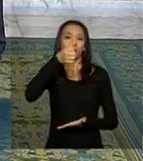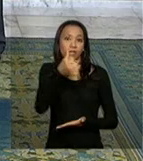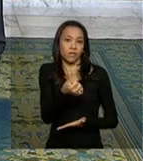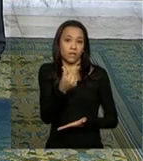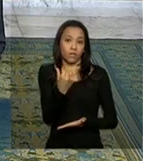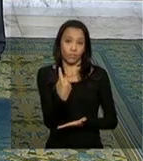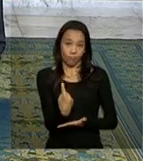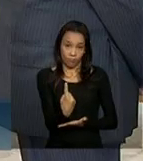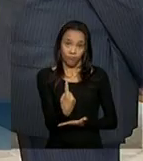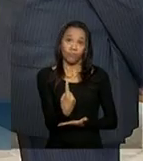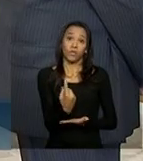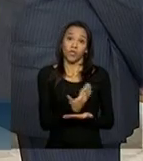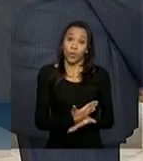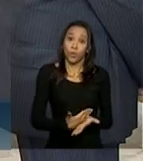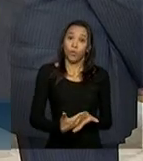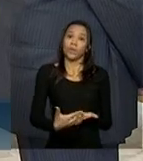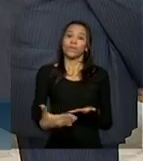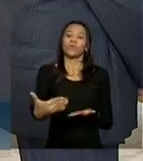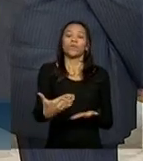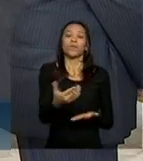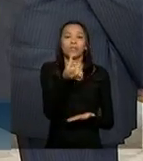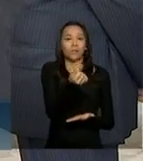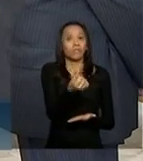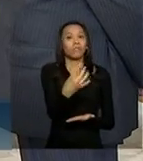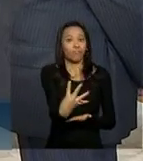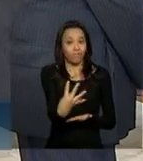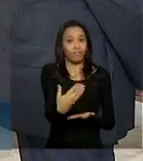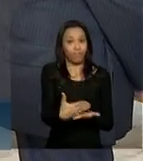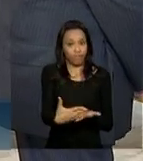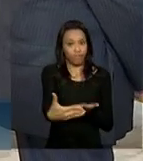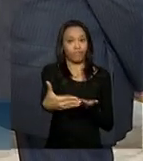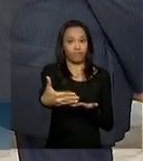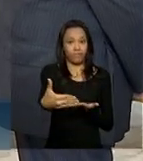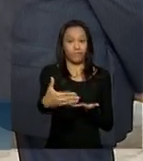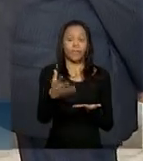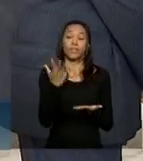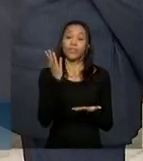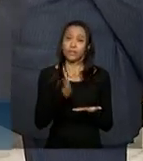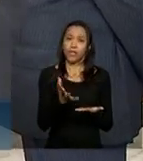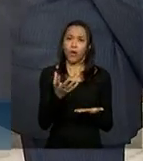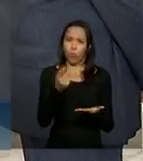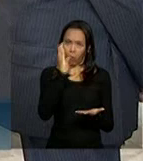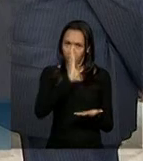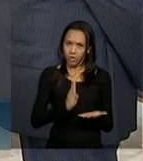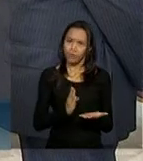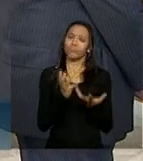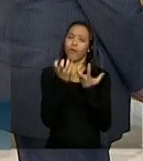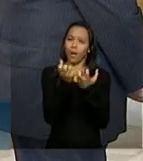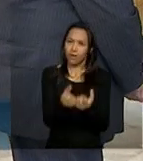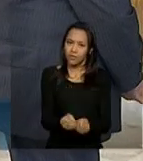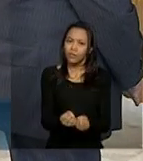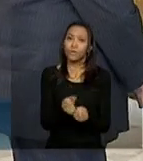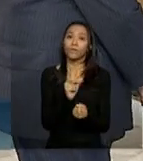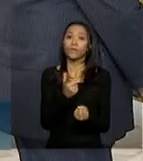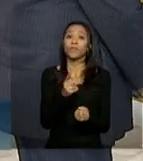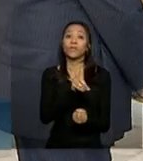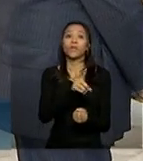1961, que entrou em vigor em 64 e que recebeu a adesão do Brasil em